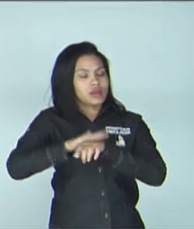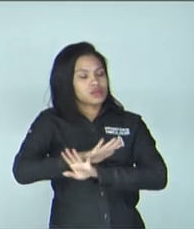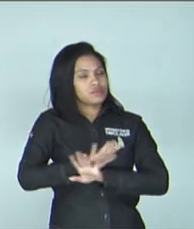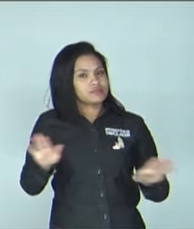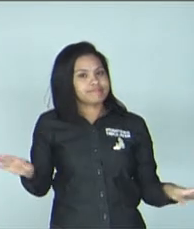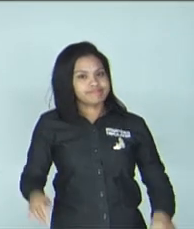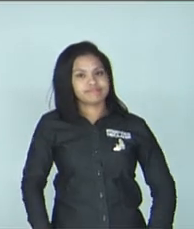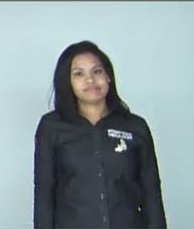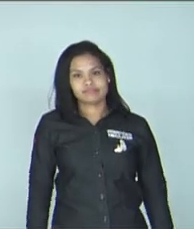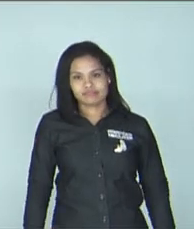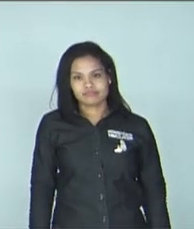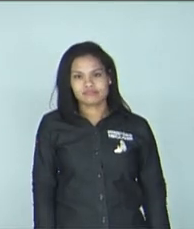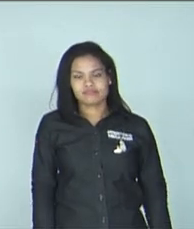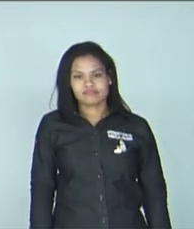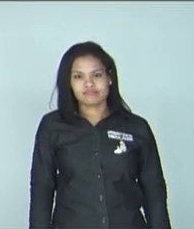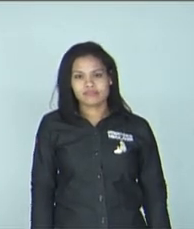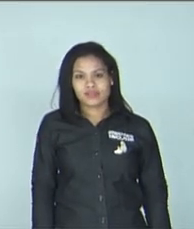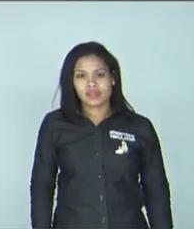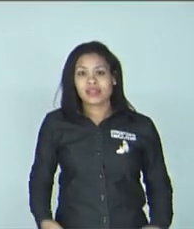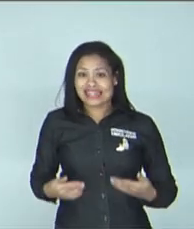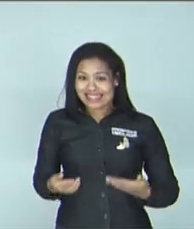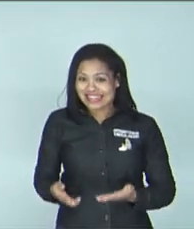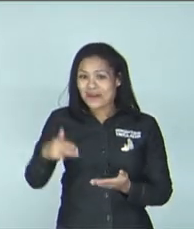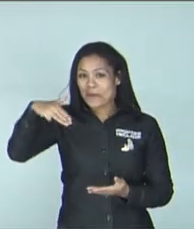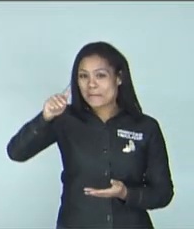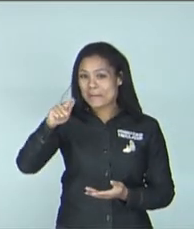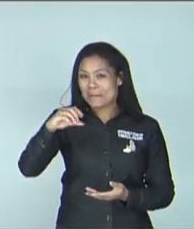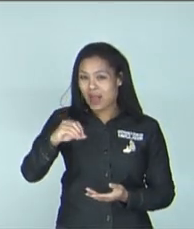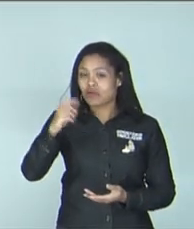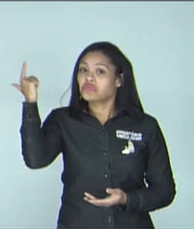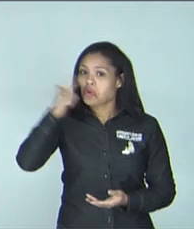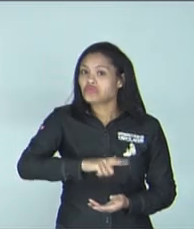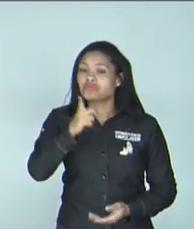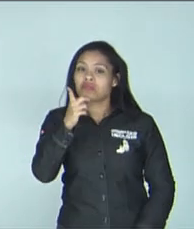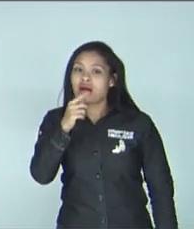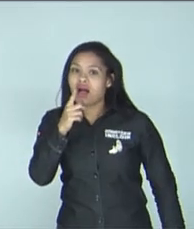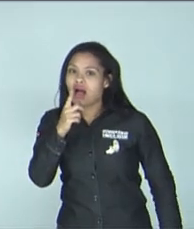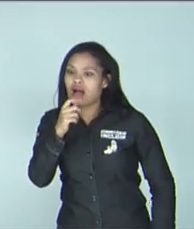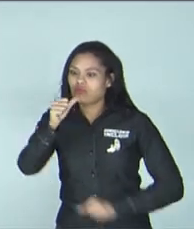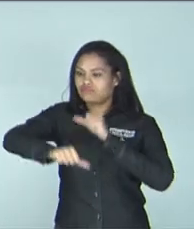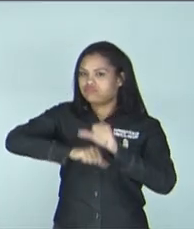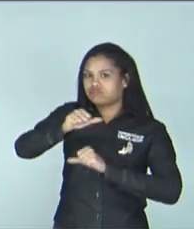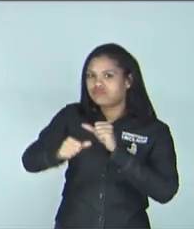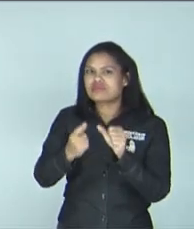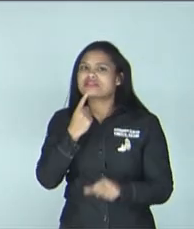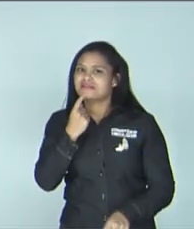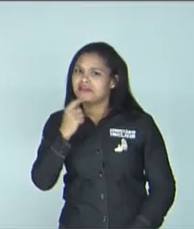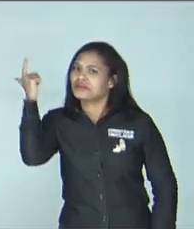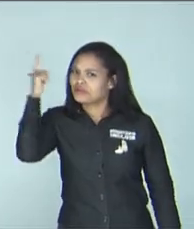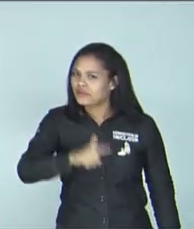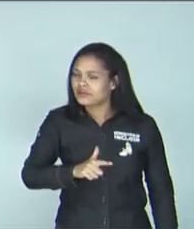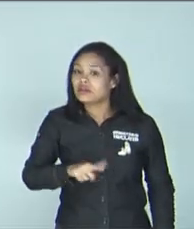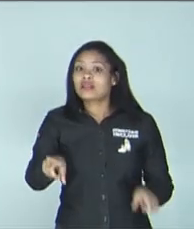eles tentaram fazer a água ficar avermelhada que nem sangue conseguiram eles tentaram levantar hum